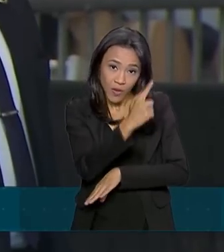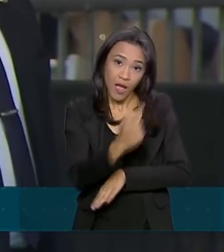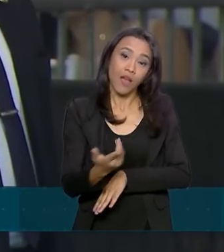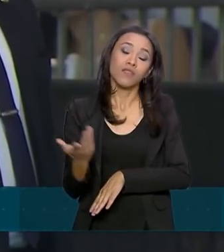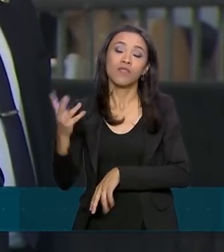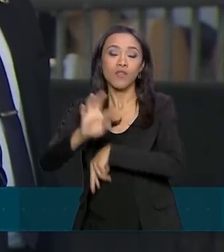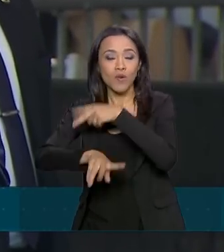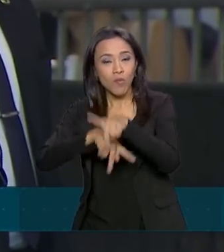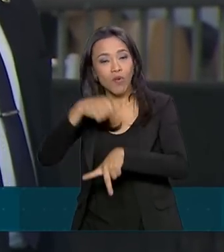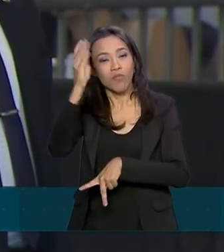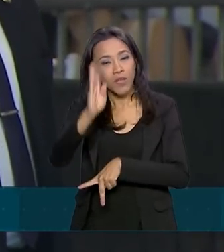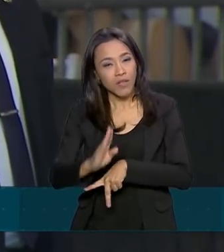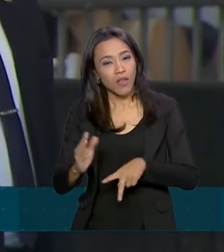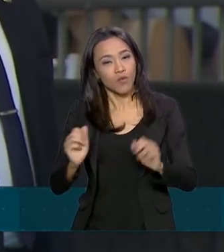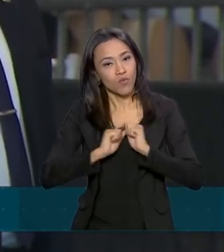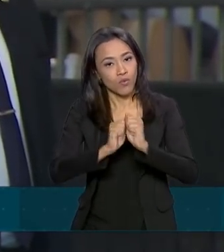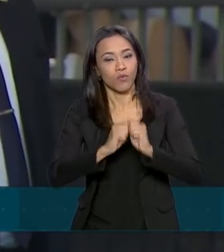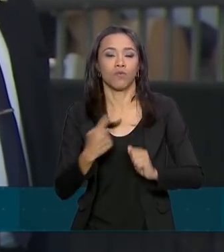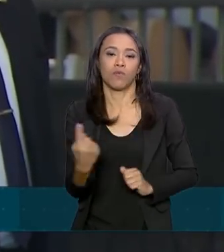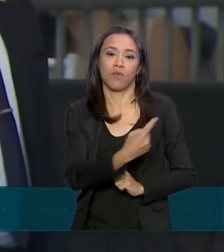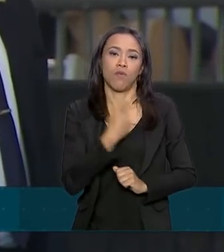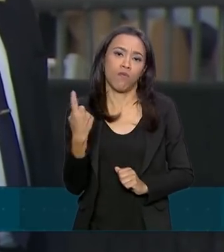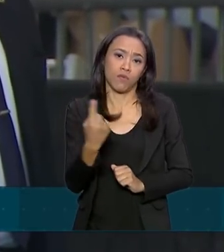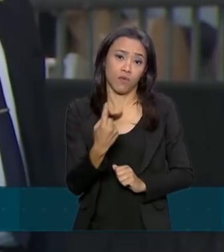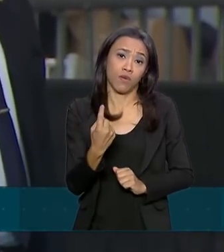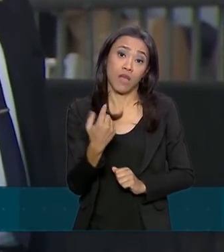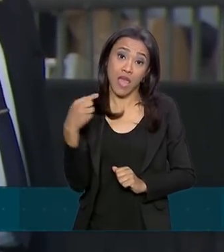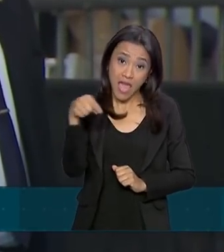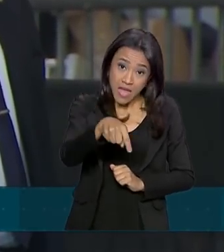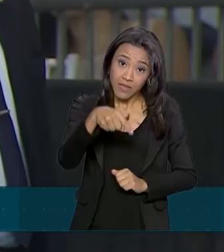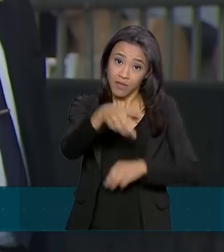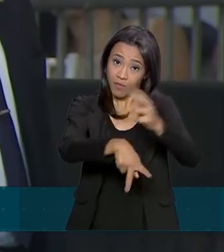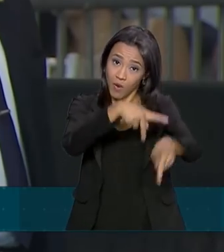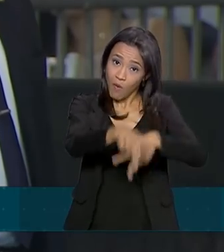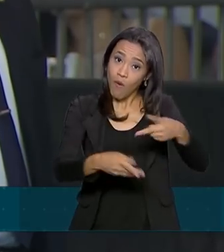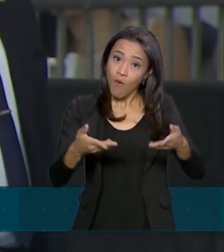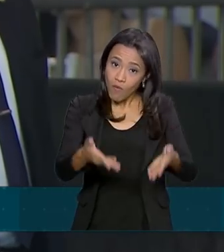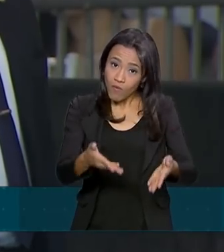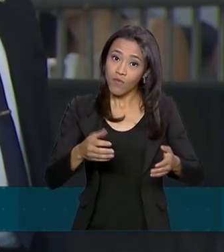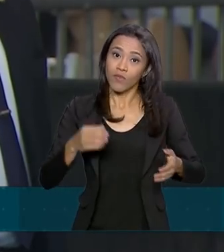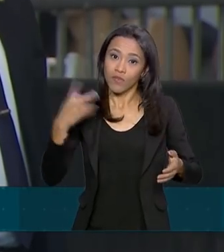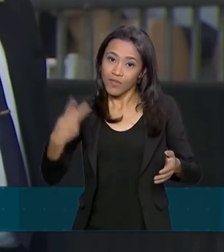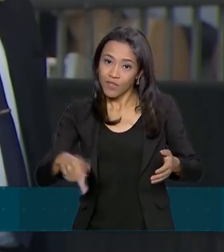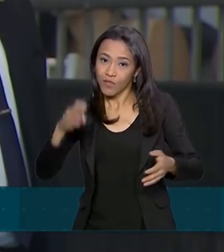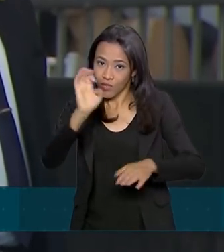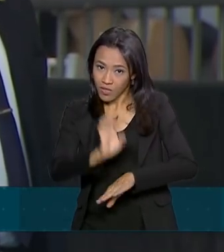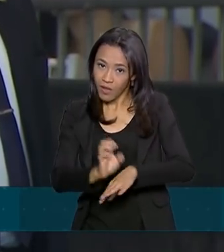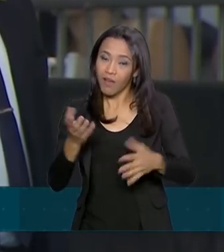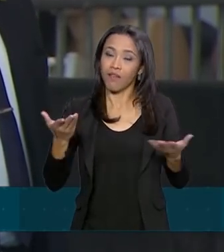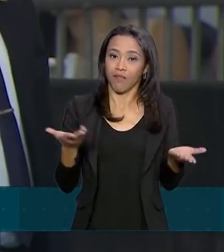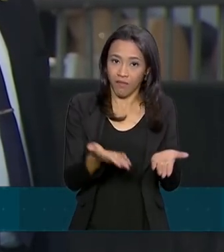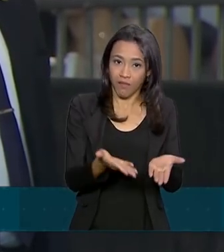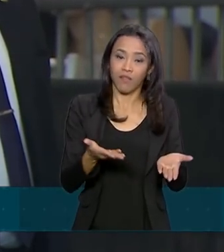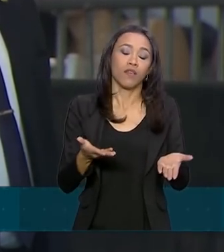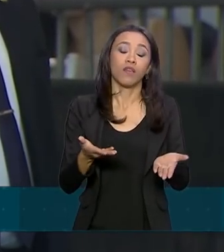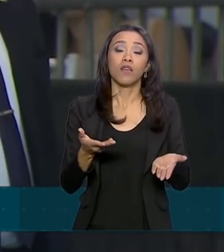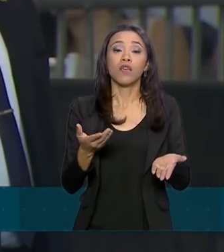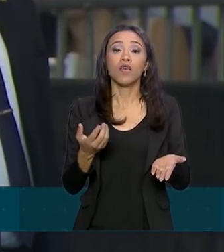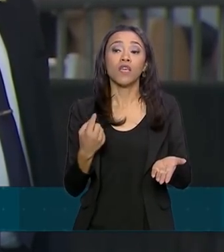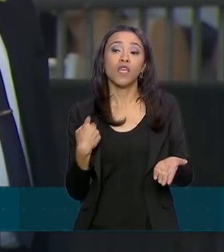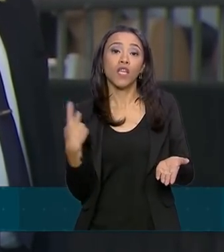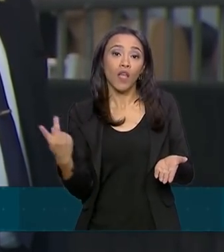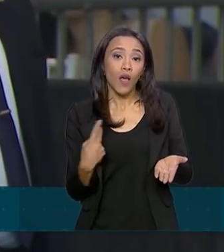brasileiro ao nosso lado. Povo esse, Goiás, povo esse de Goiás, prezado Caiado, que